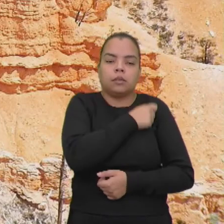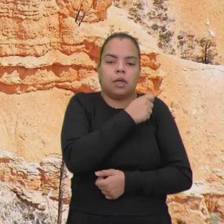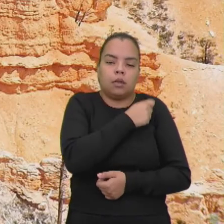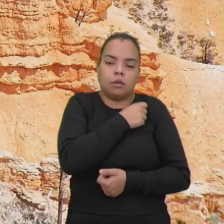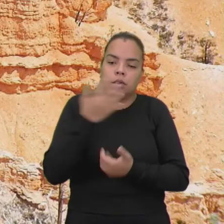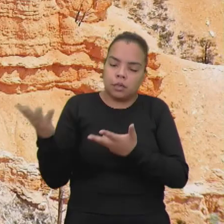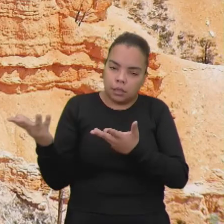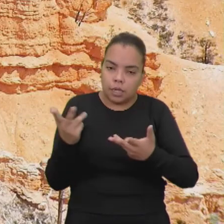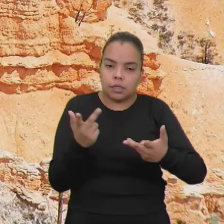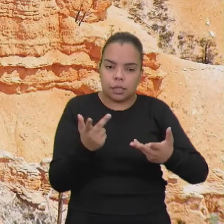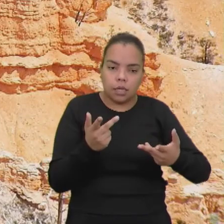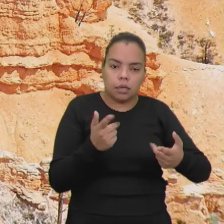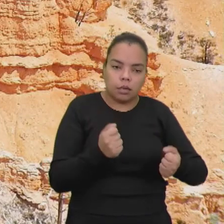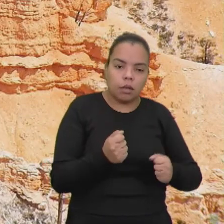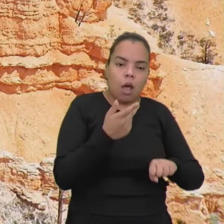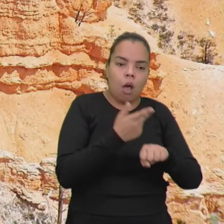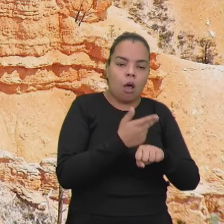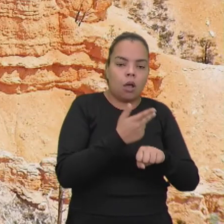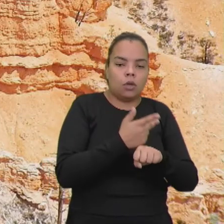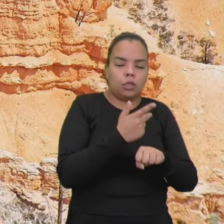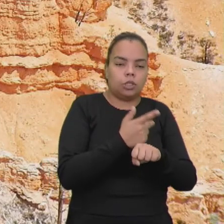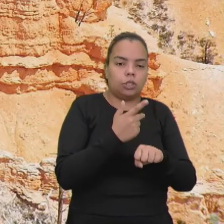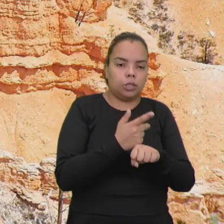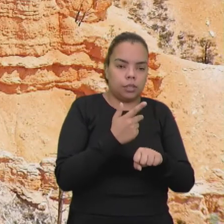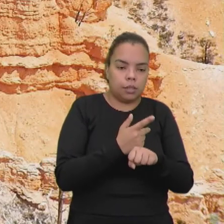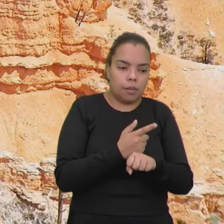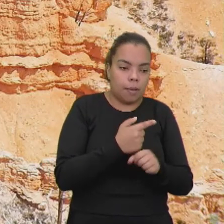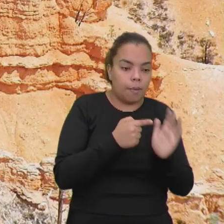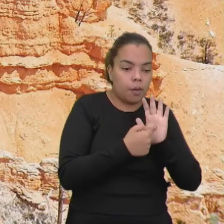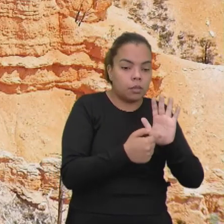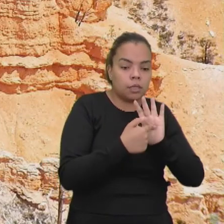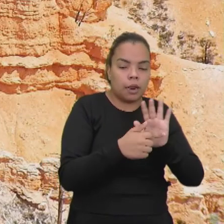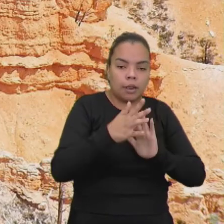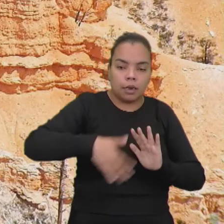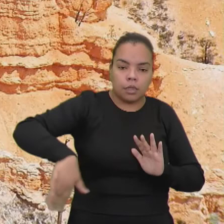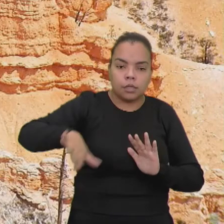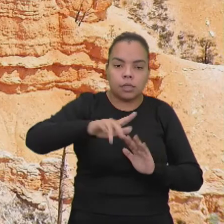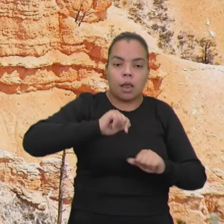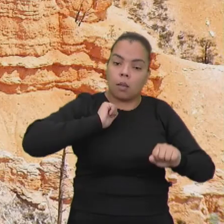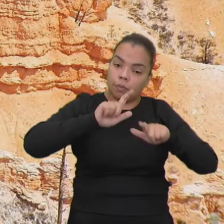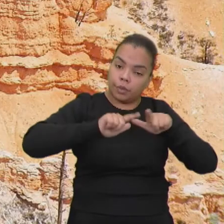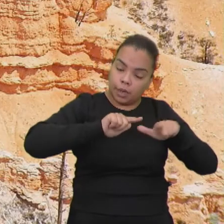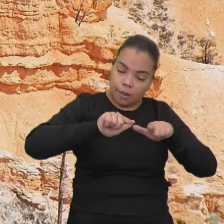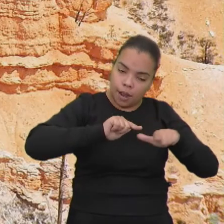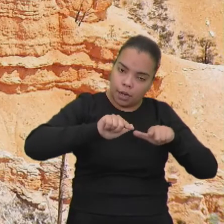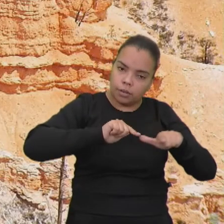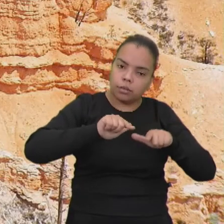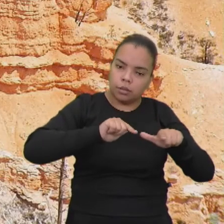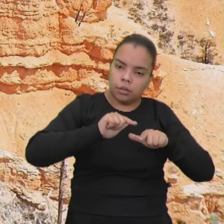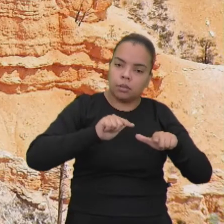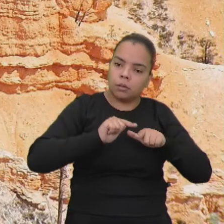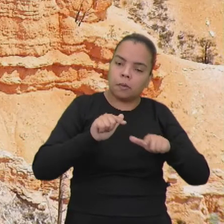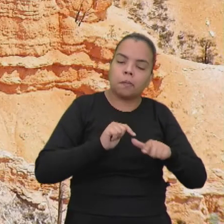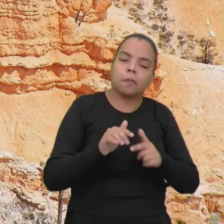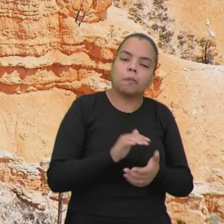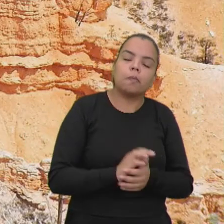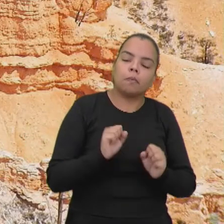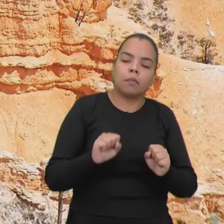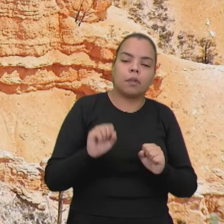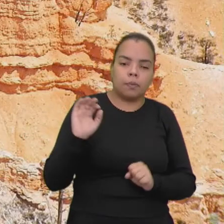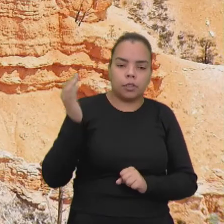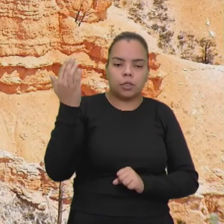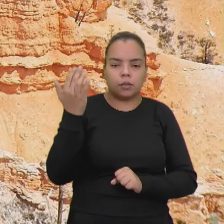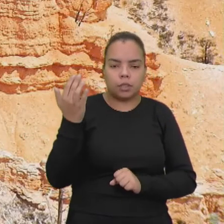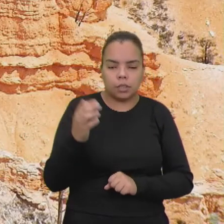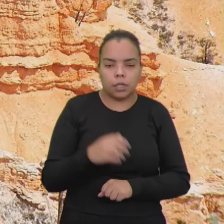classificação em sala, segundo as características. Se julgar adequado, um trabalho de campo pode ser realizado com os